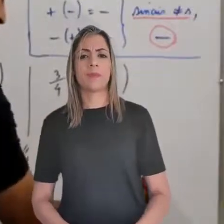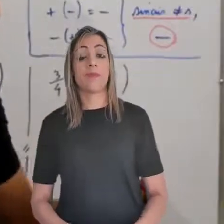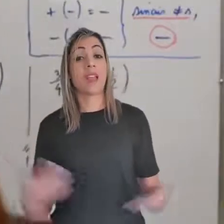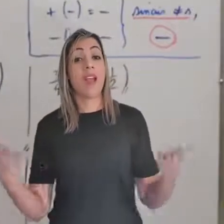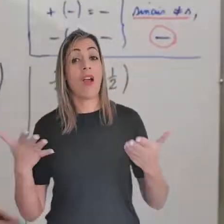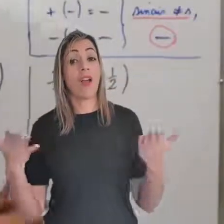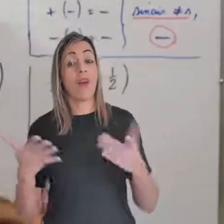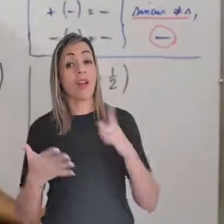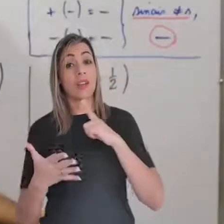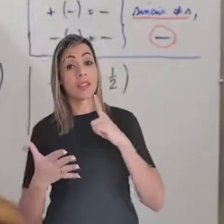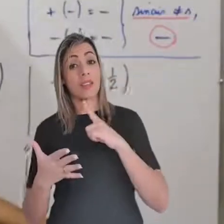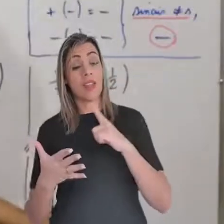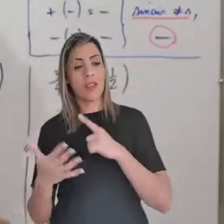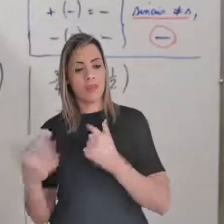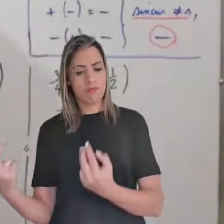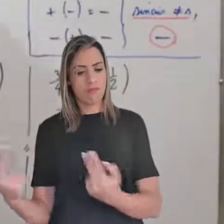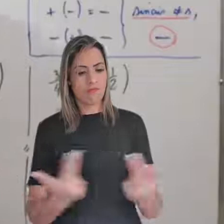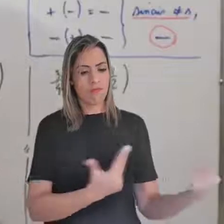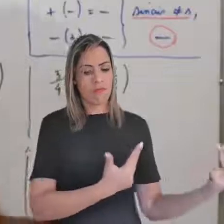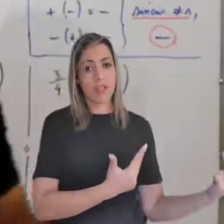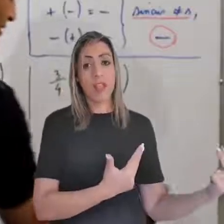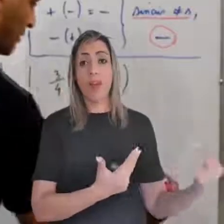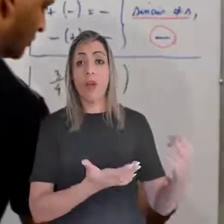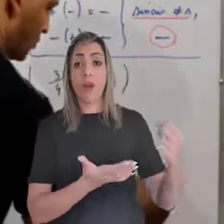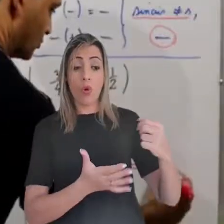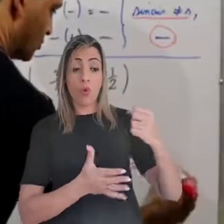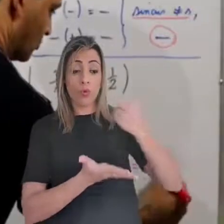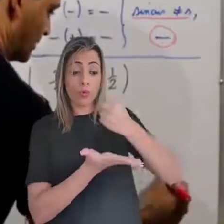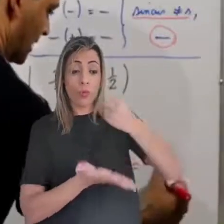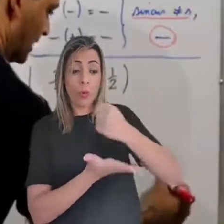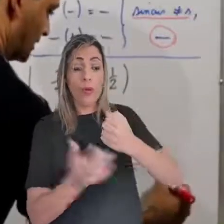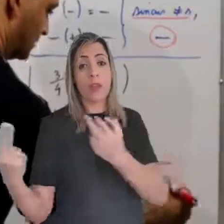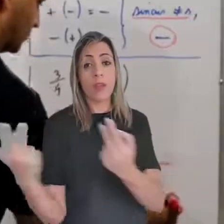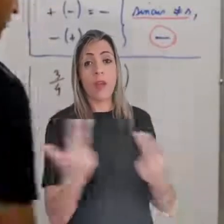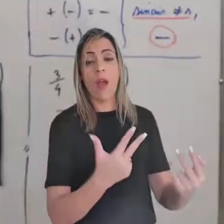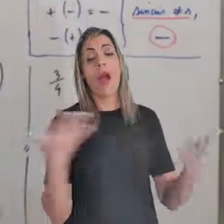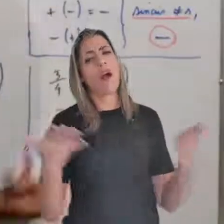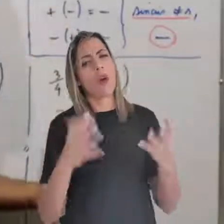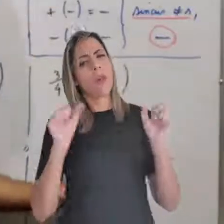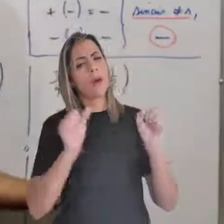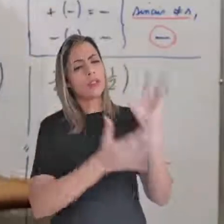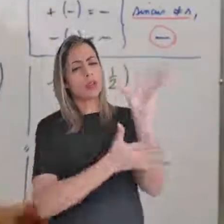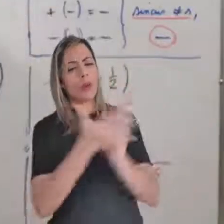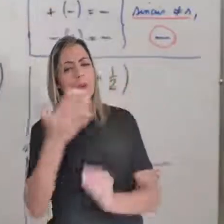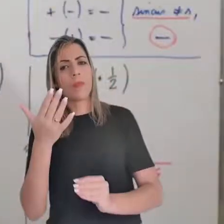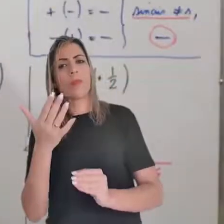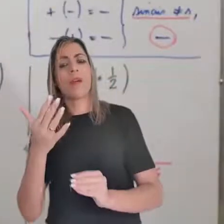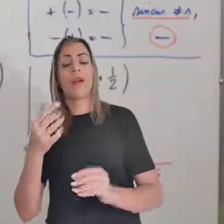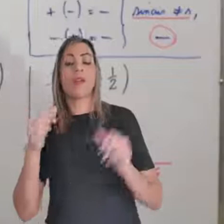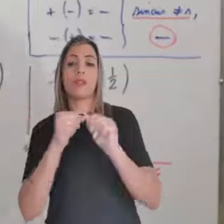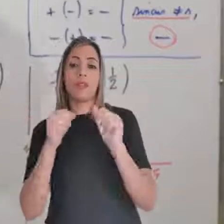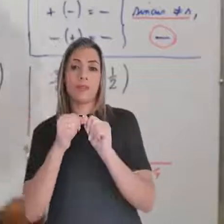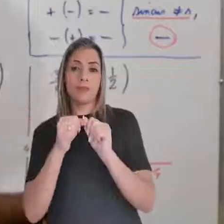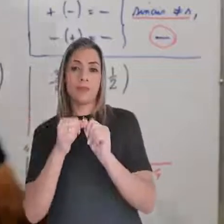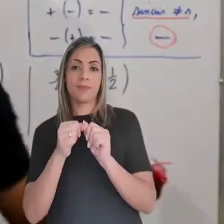Veja que agora temos os denominadores iguais, então eu posso copiar o denominador e operar